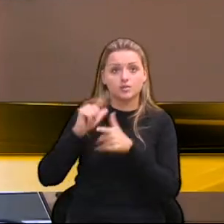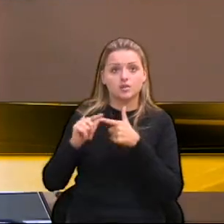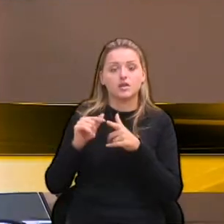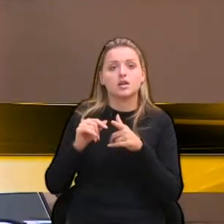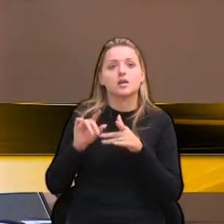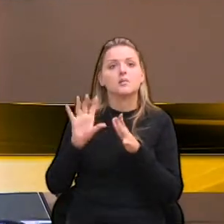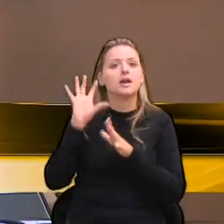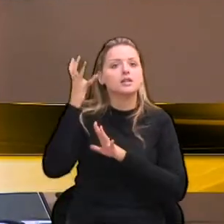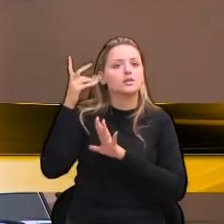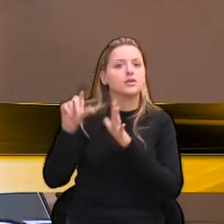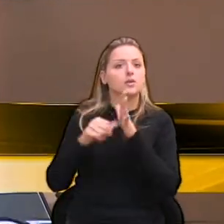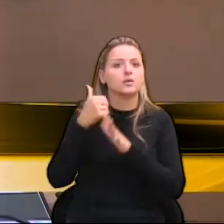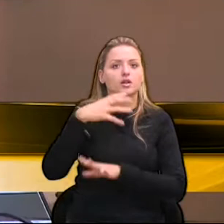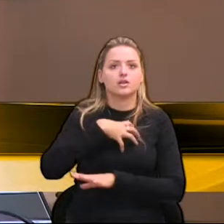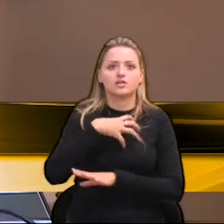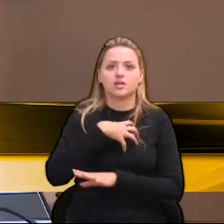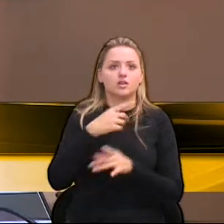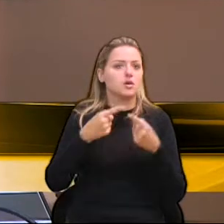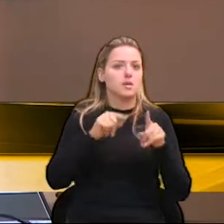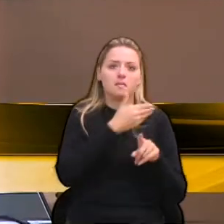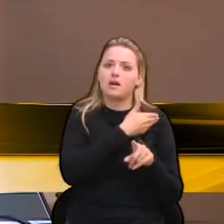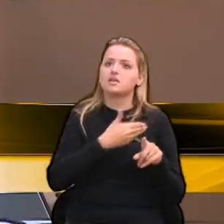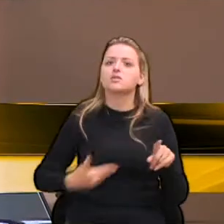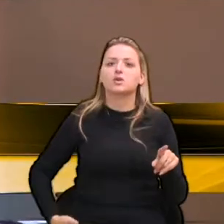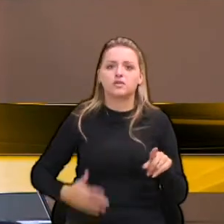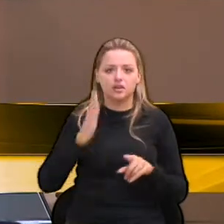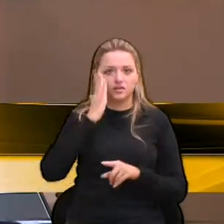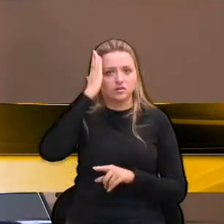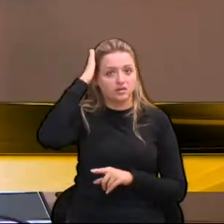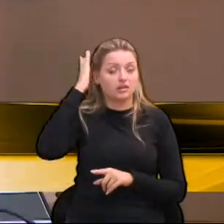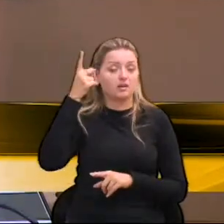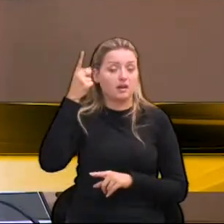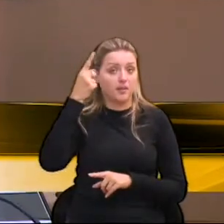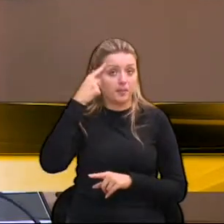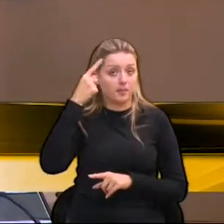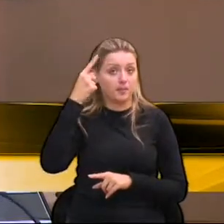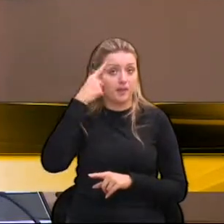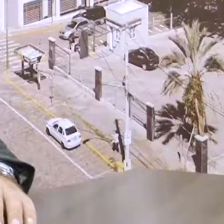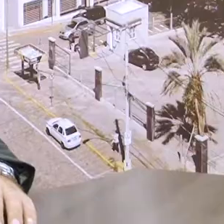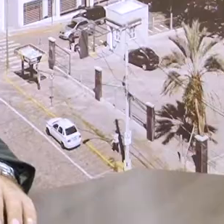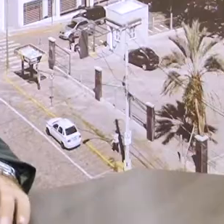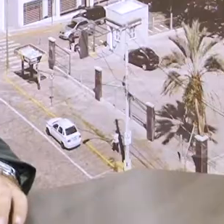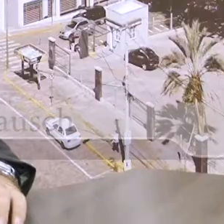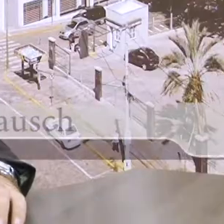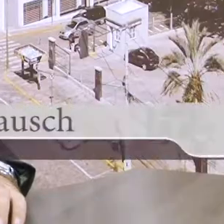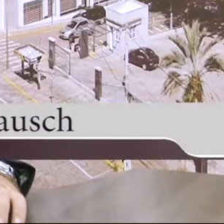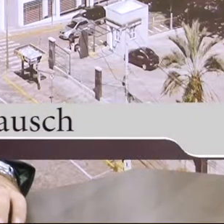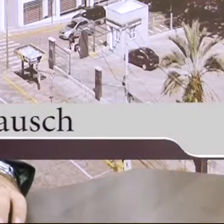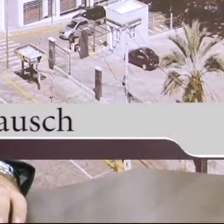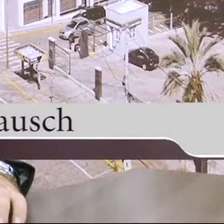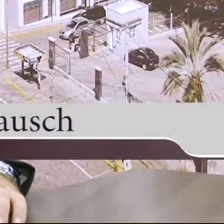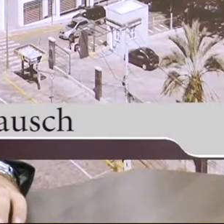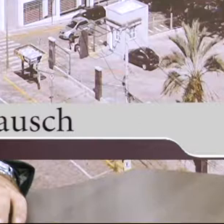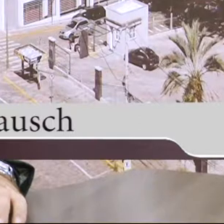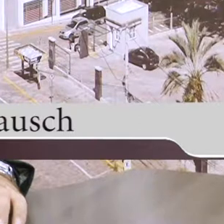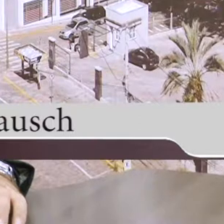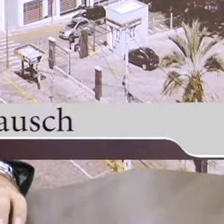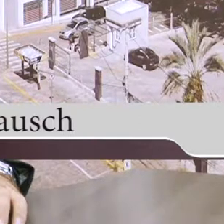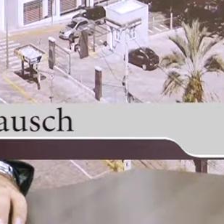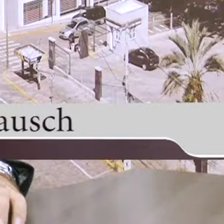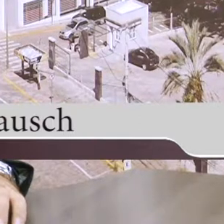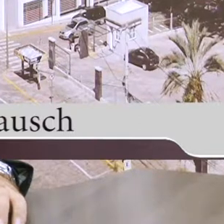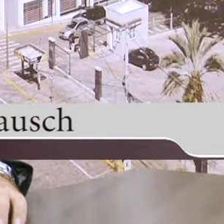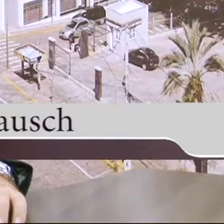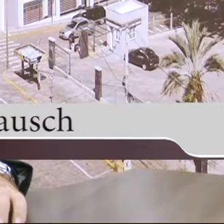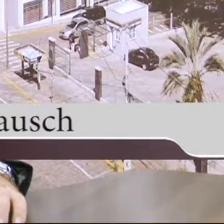forma possível, mas esse governo, ele pensa em todas as pessoas. O programa Bit Legal está entre as